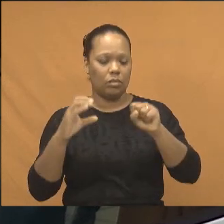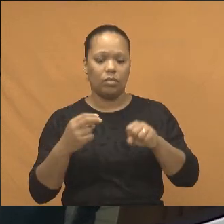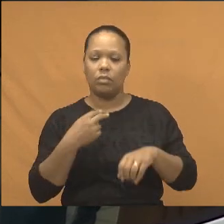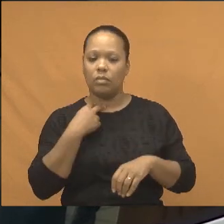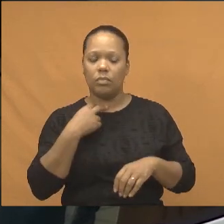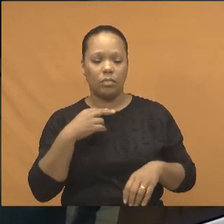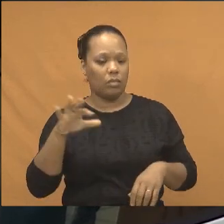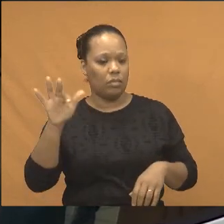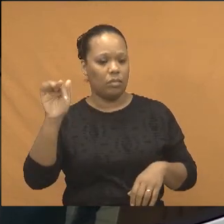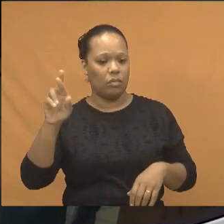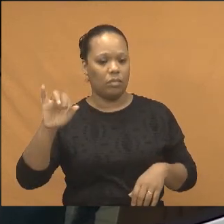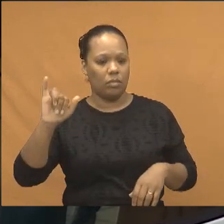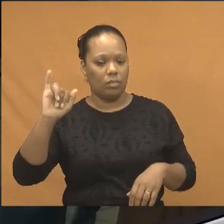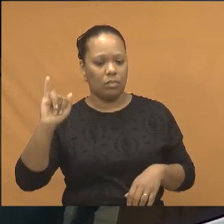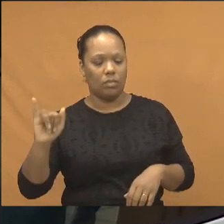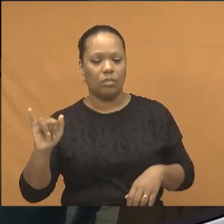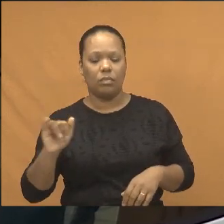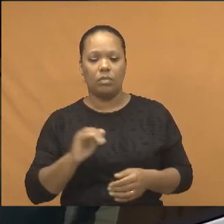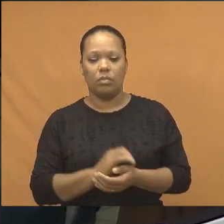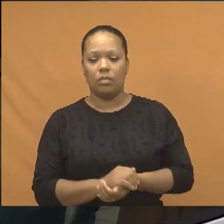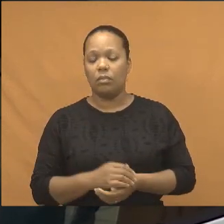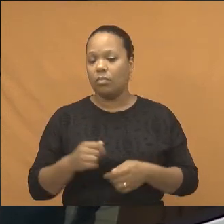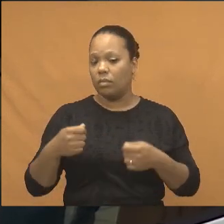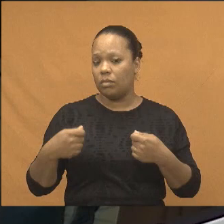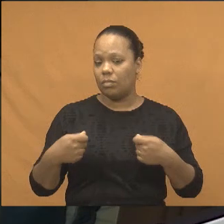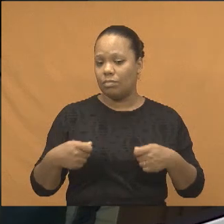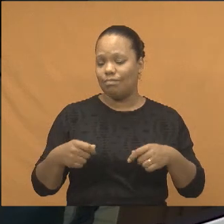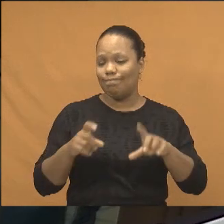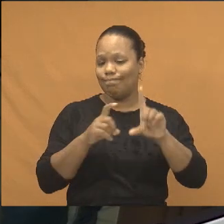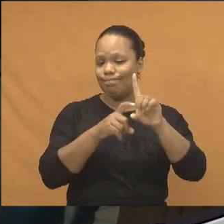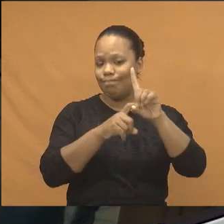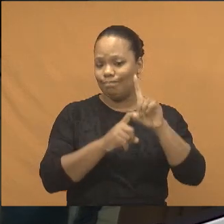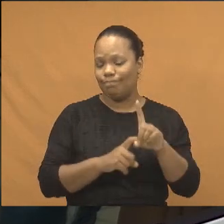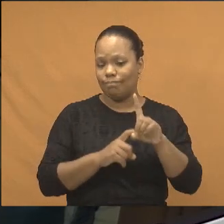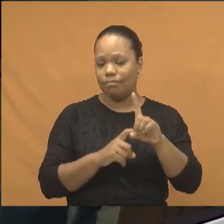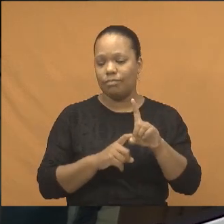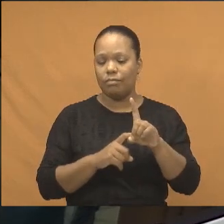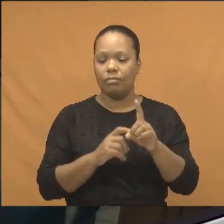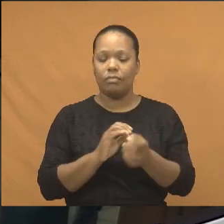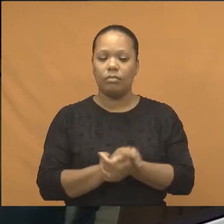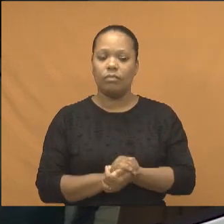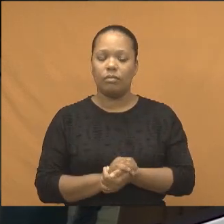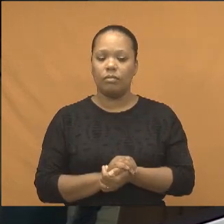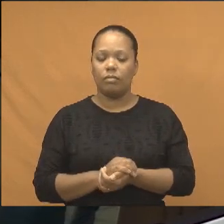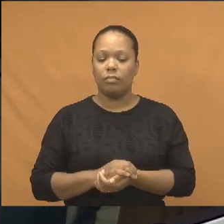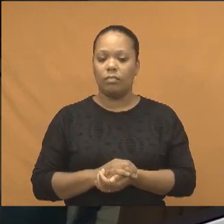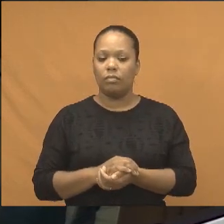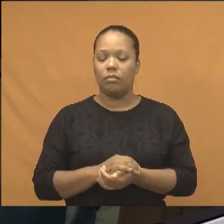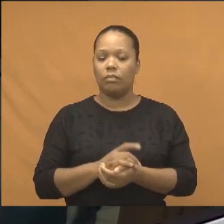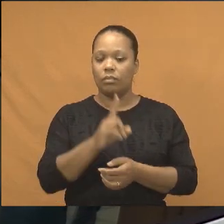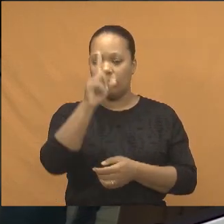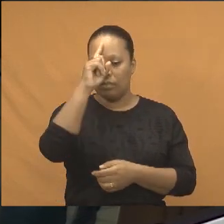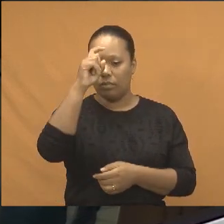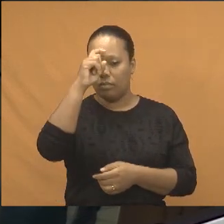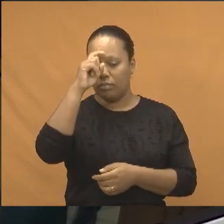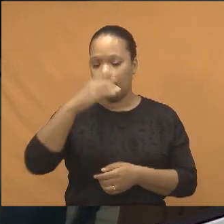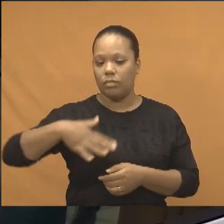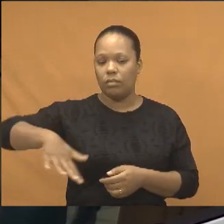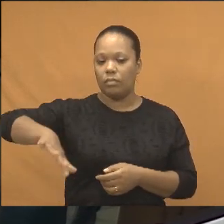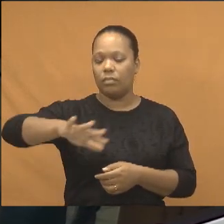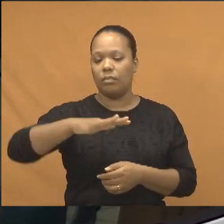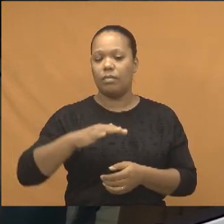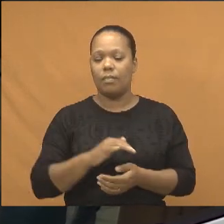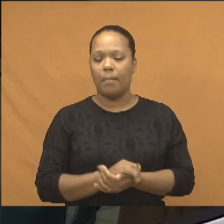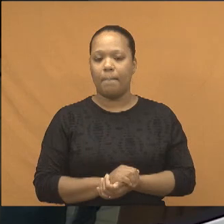São Francisco, e que nós dependemos dos hospitais regionais de referência. Então, reforçando